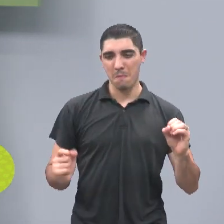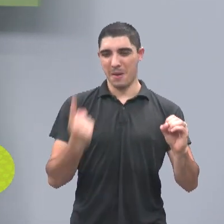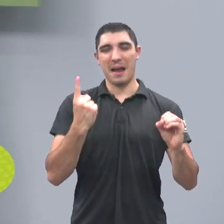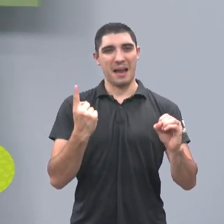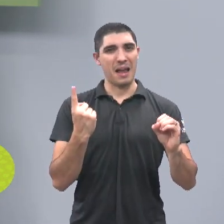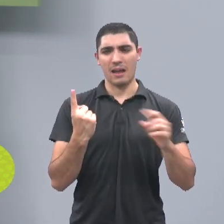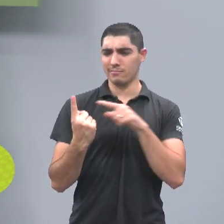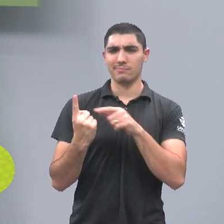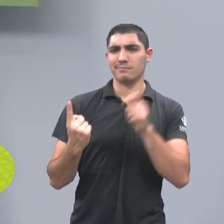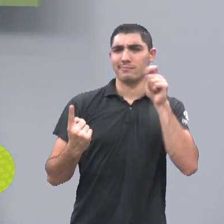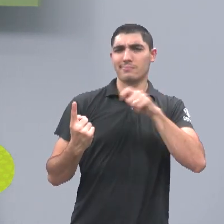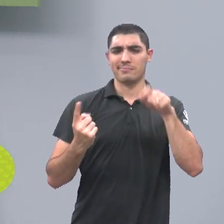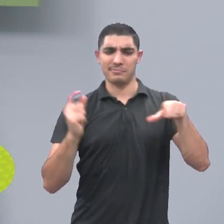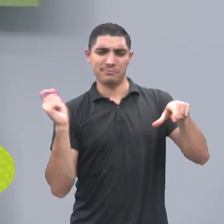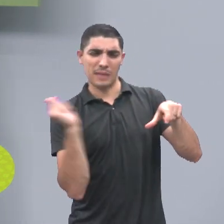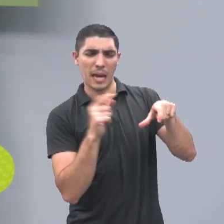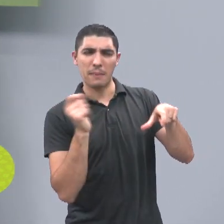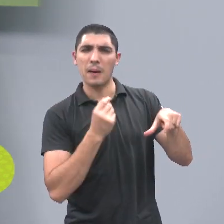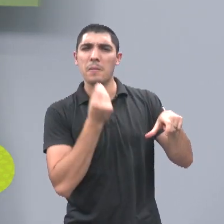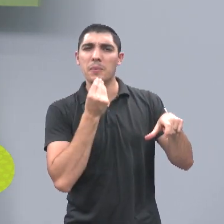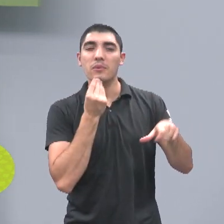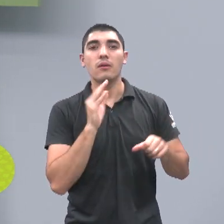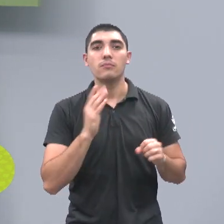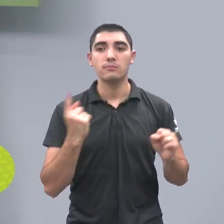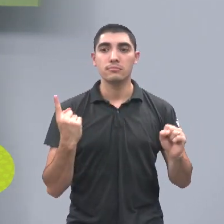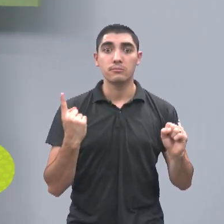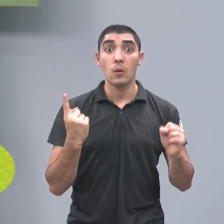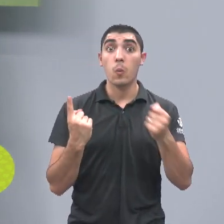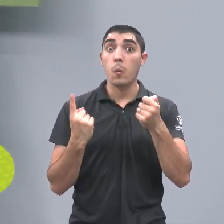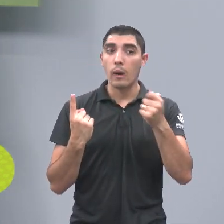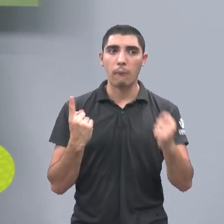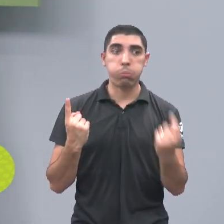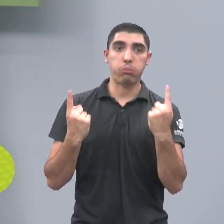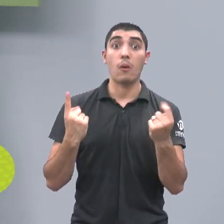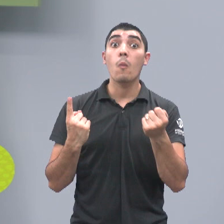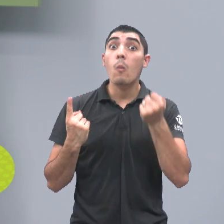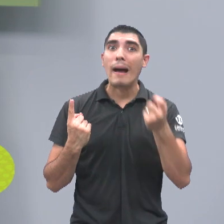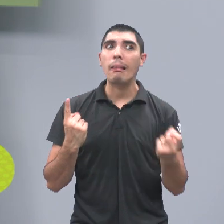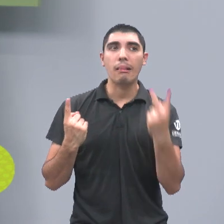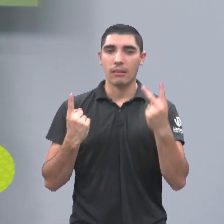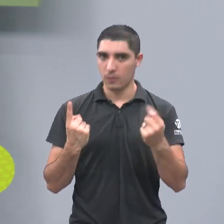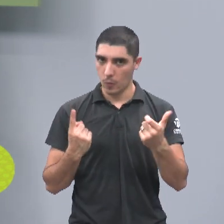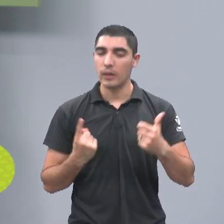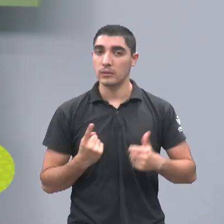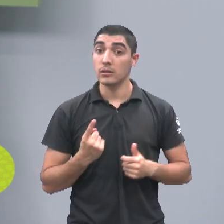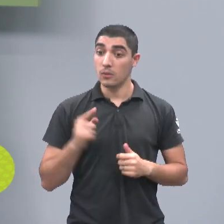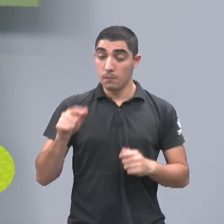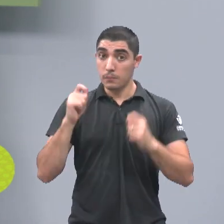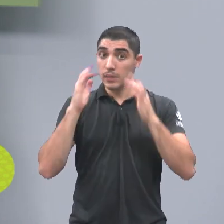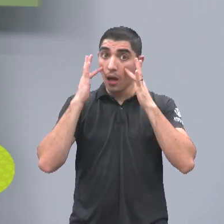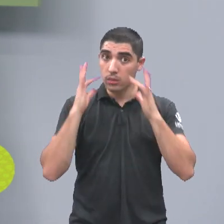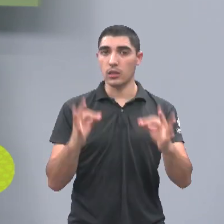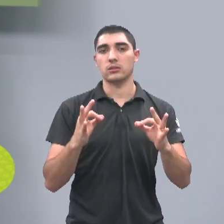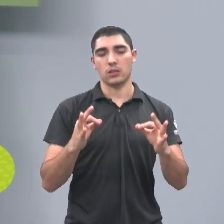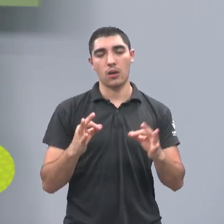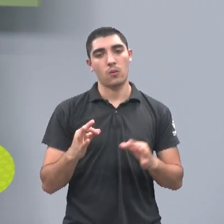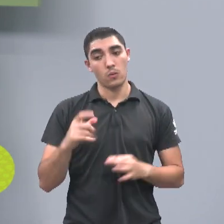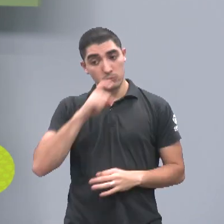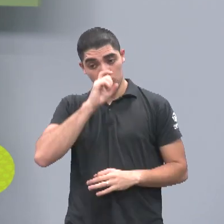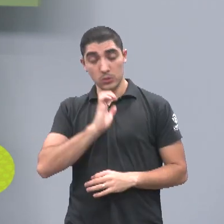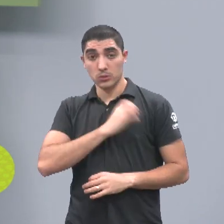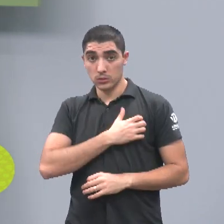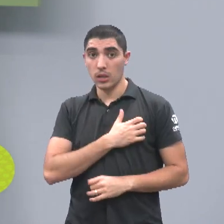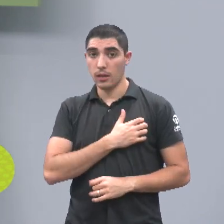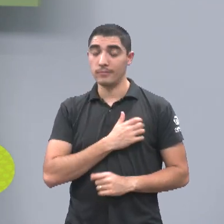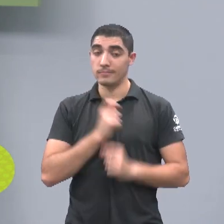que favorito, acabou quase perdendo o jogo. Então, se cochilar, o cachimbo cai. Então, o São José aí precisa ficar